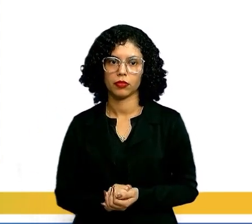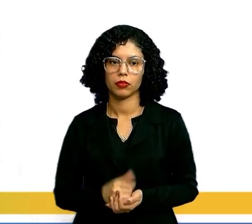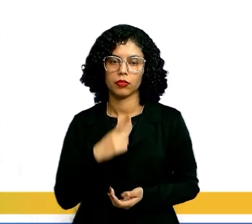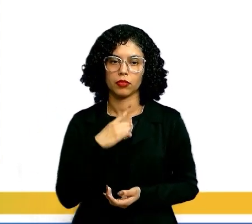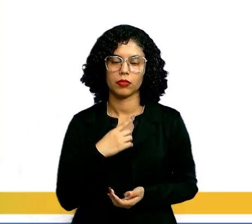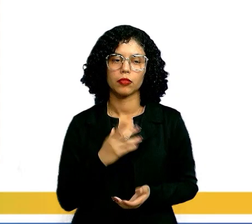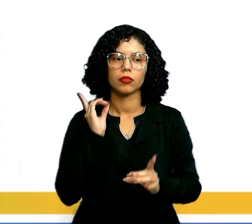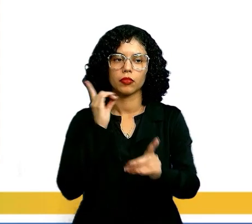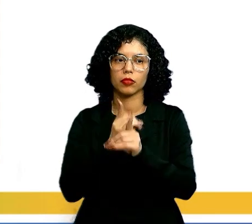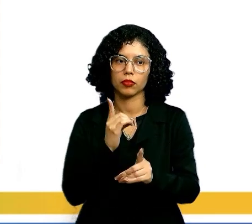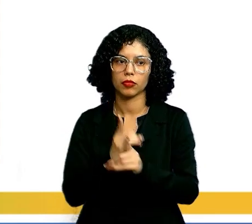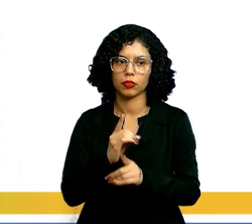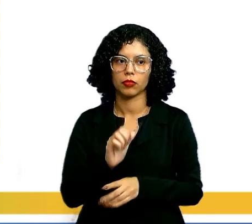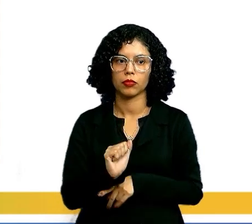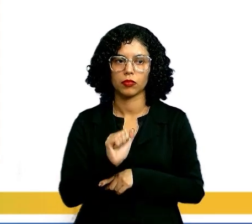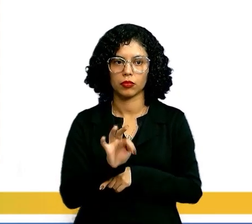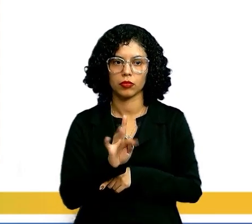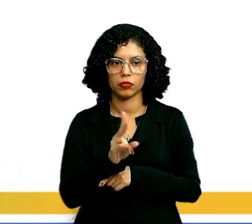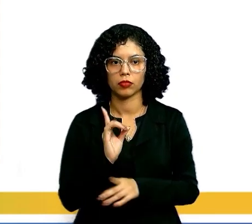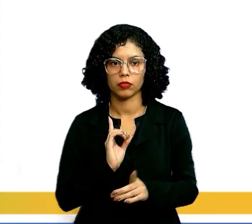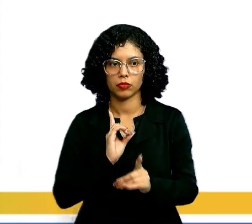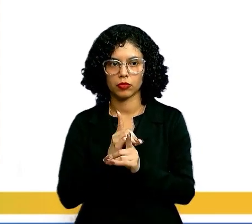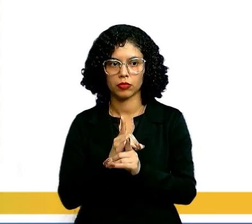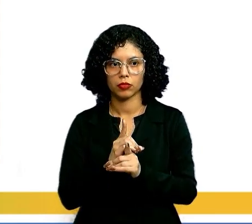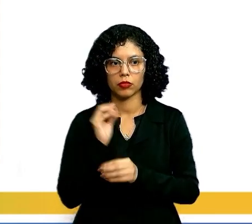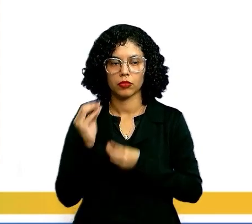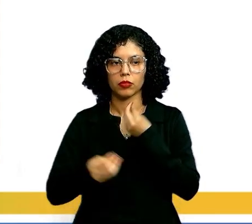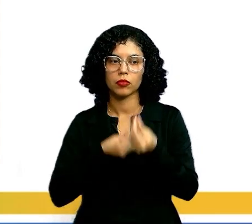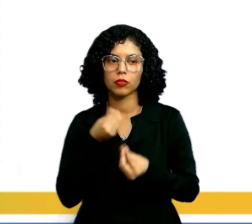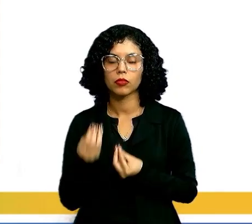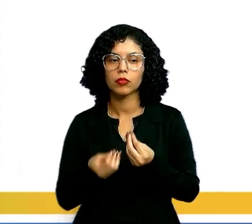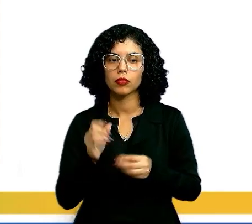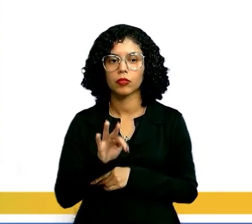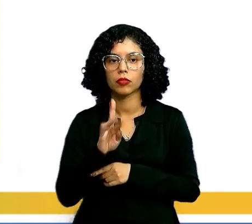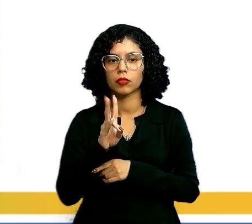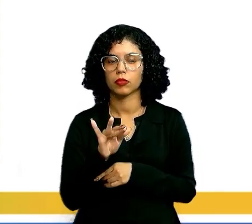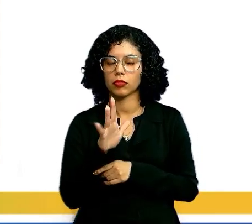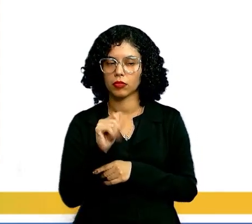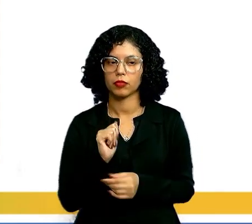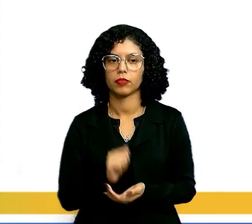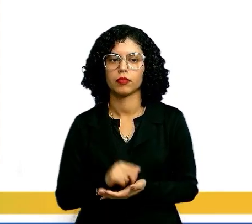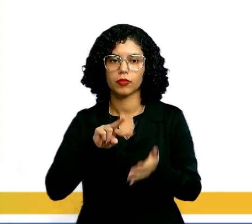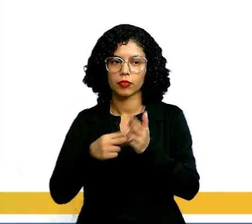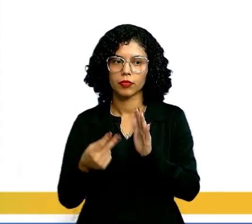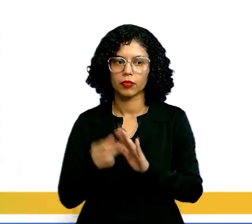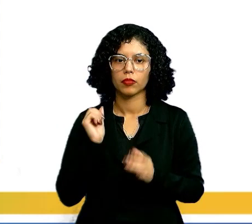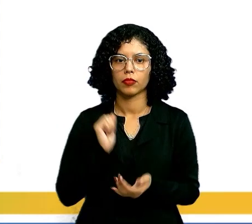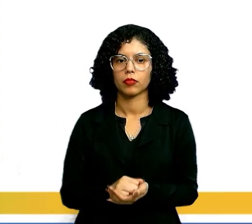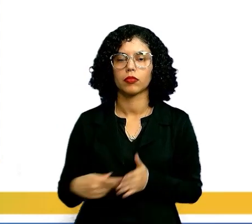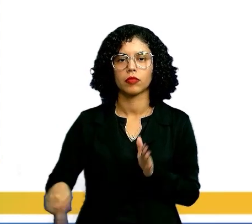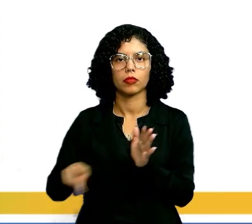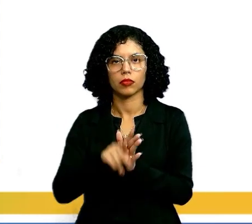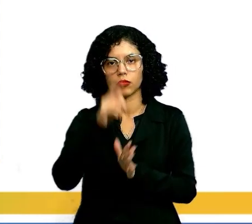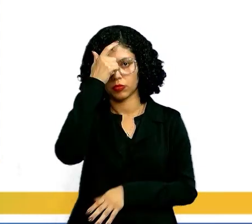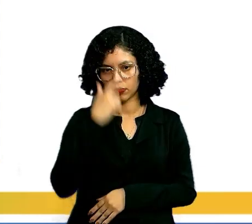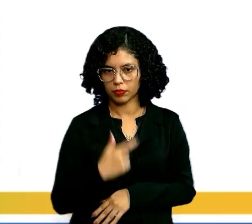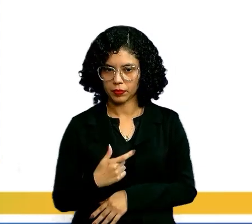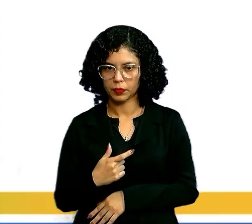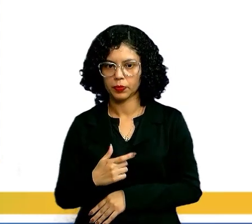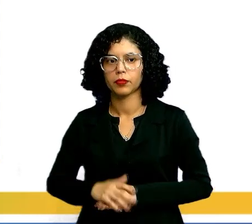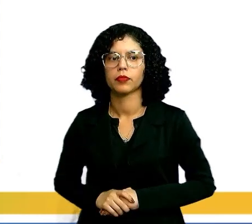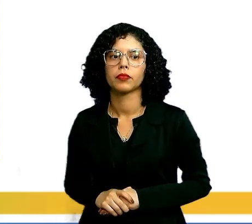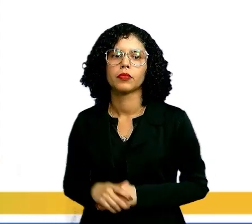eles almejavam era identificada com a autarquia que significa o comando de si